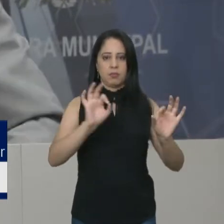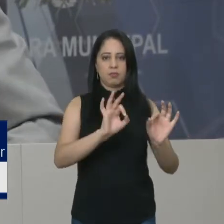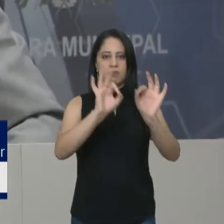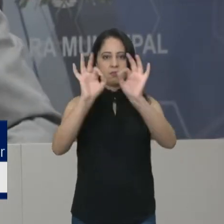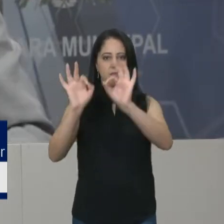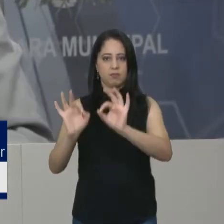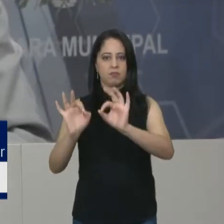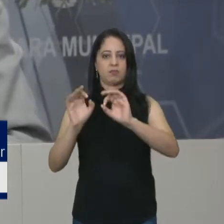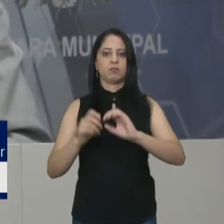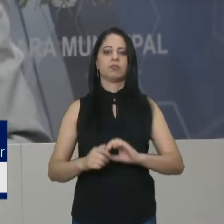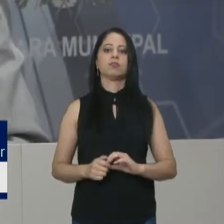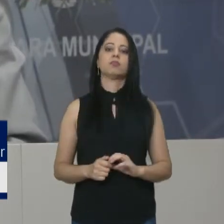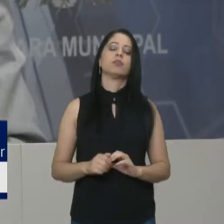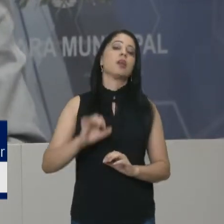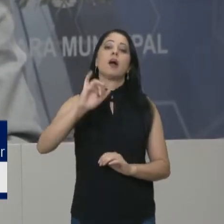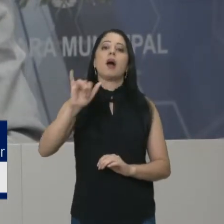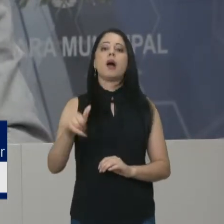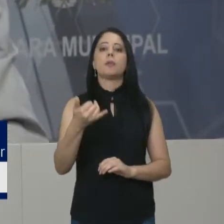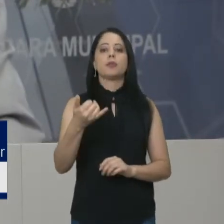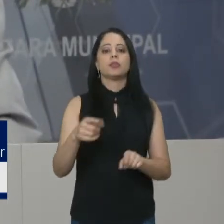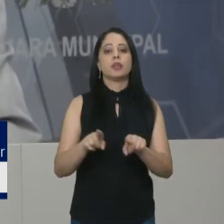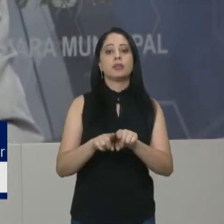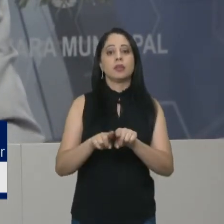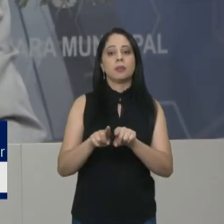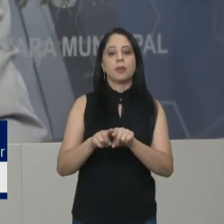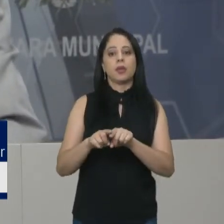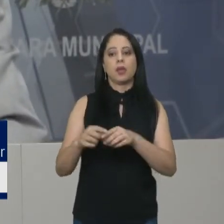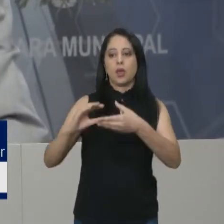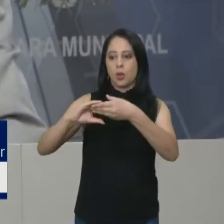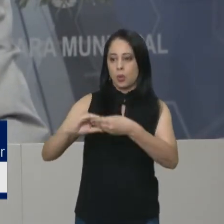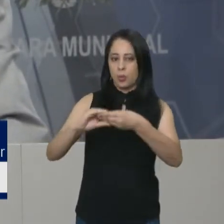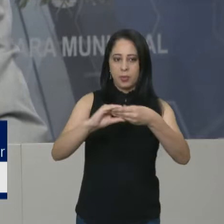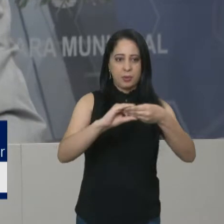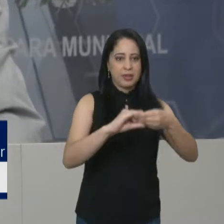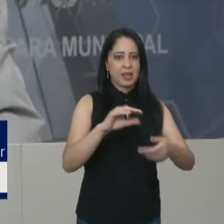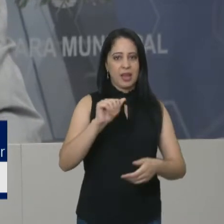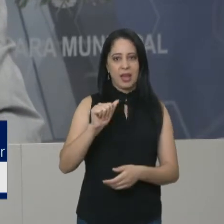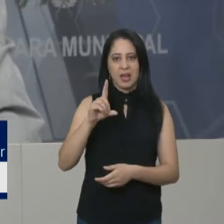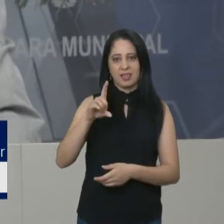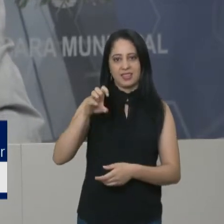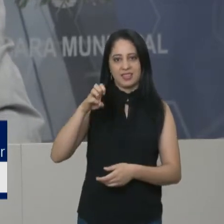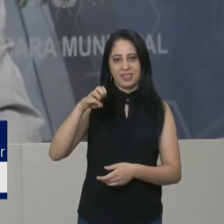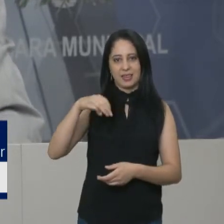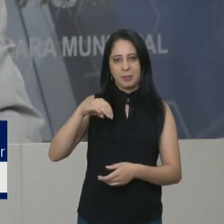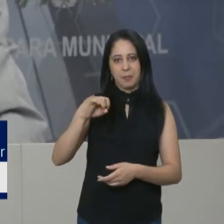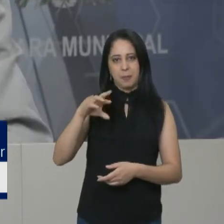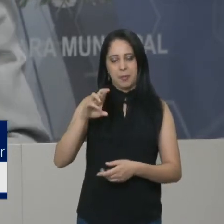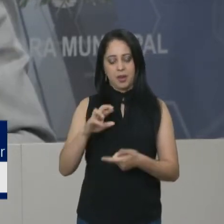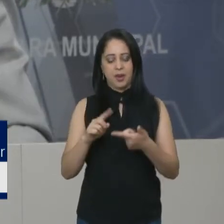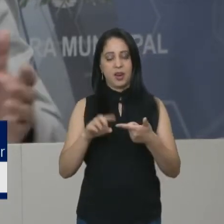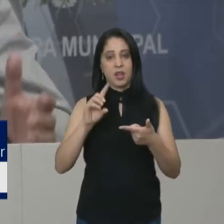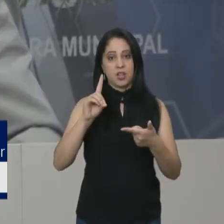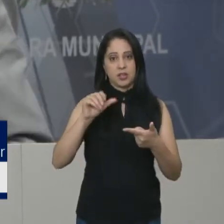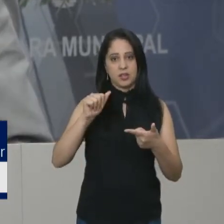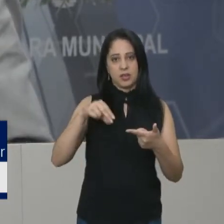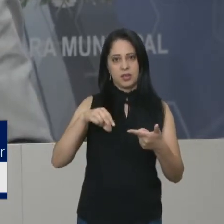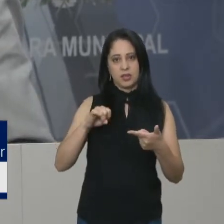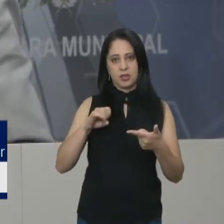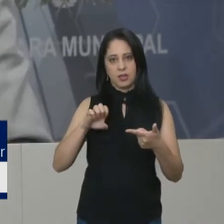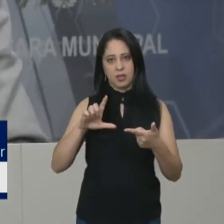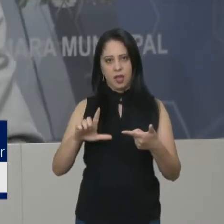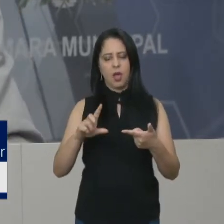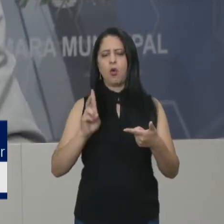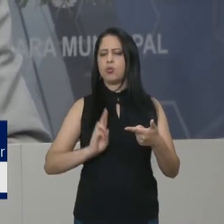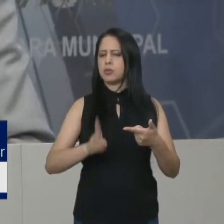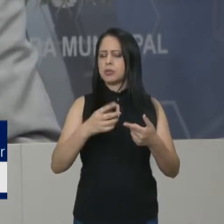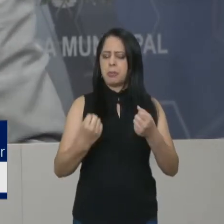servidores. E aproveitando para cumprimentar aqui o senhor Ademir, SMC, Daniel Melo, que sempre estão à nossa